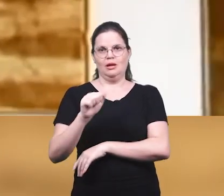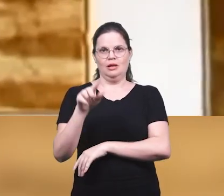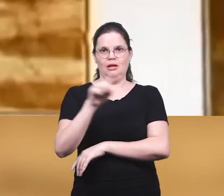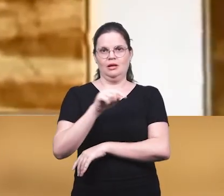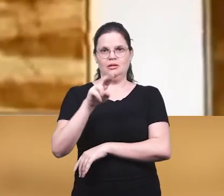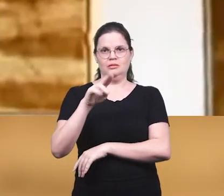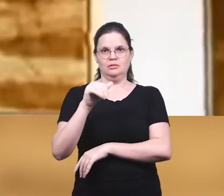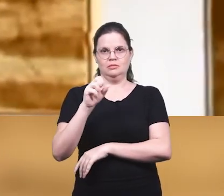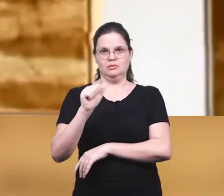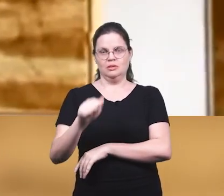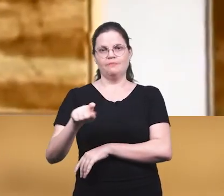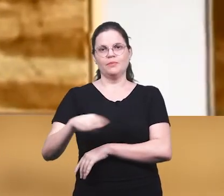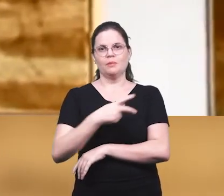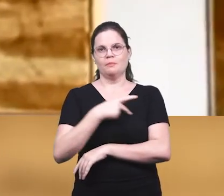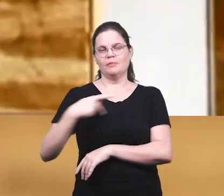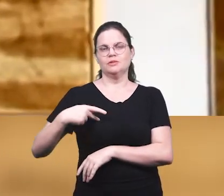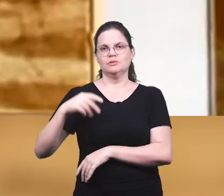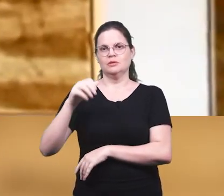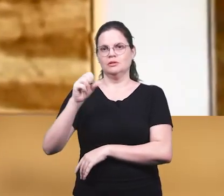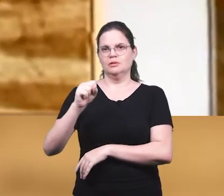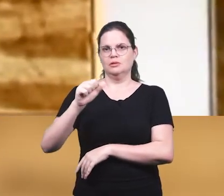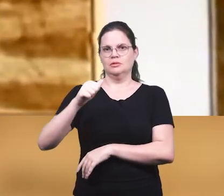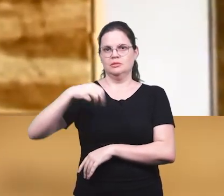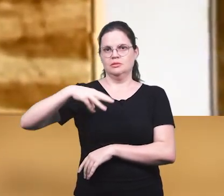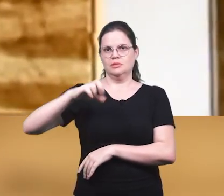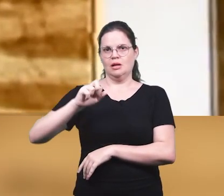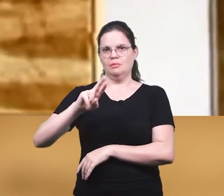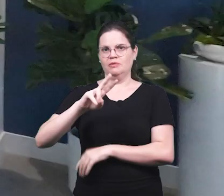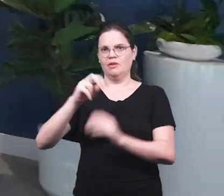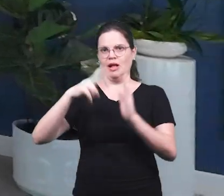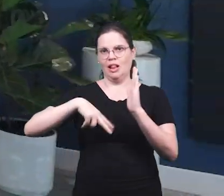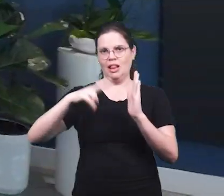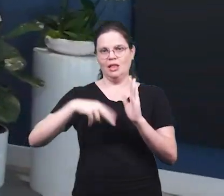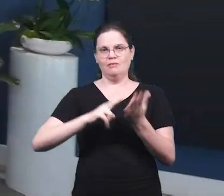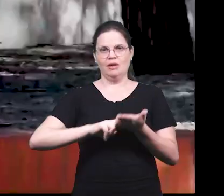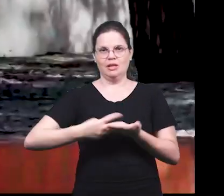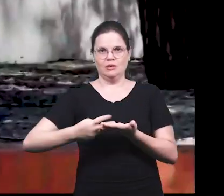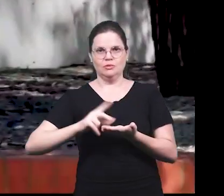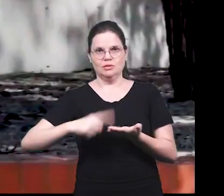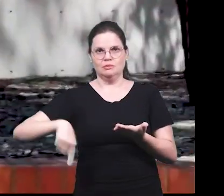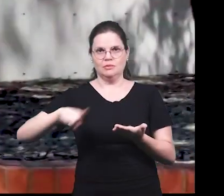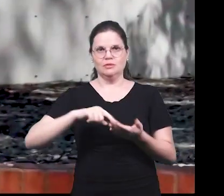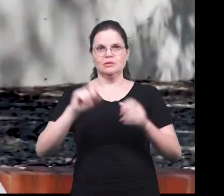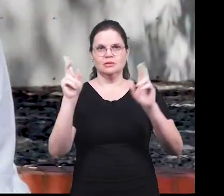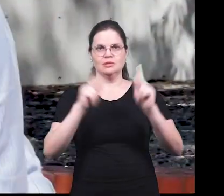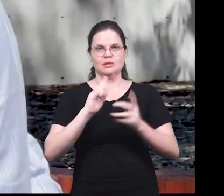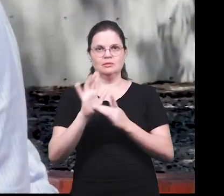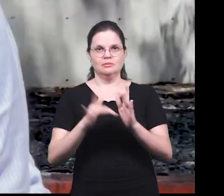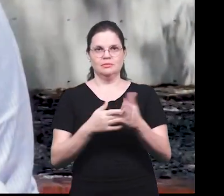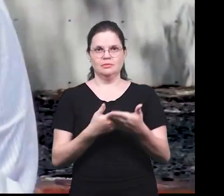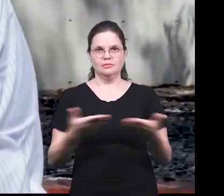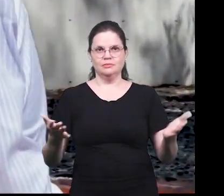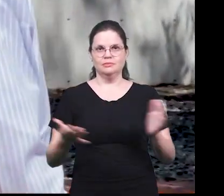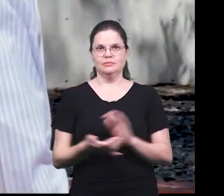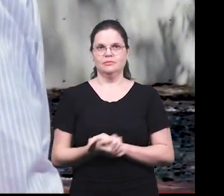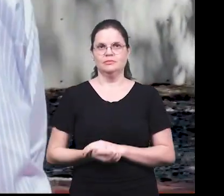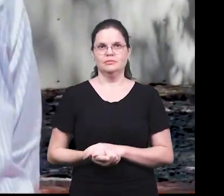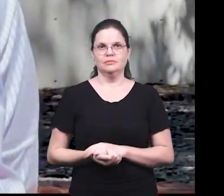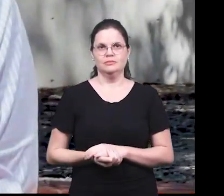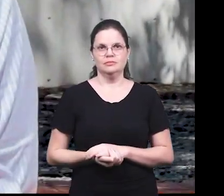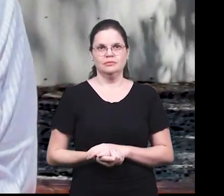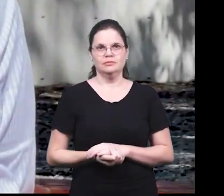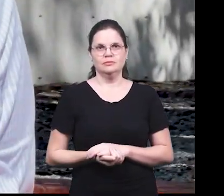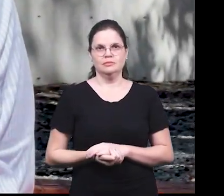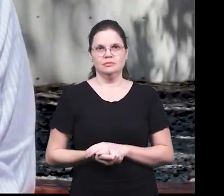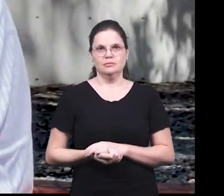Samir vai nos falar aqui o que está escrito aqui nessa placa. Essa placa, queridos irmãos, se chama Azusa Street